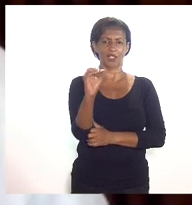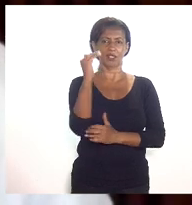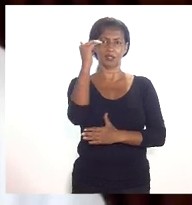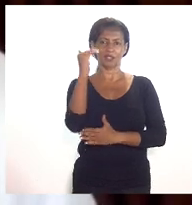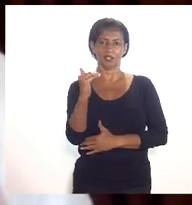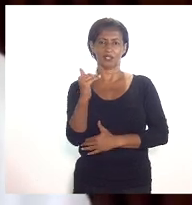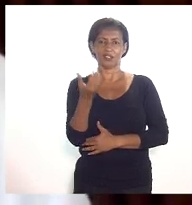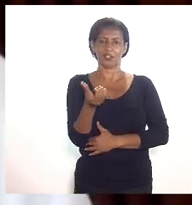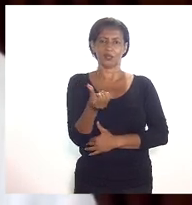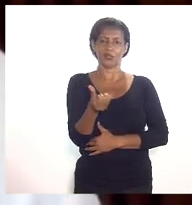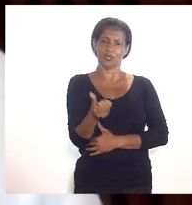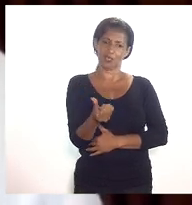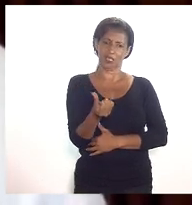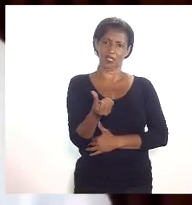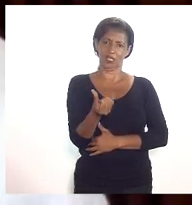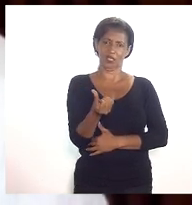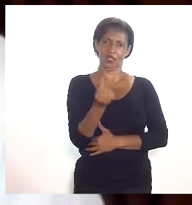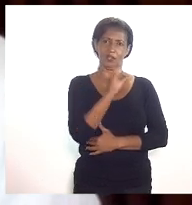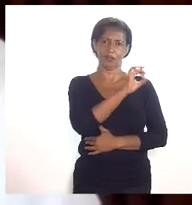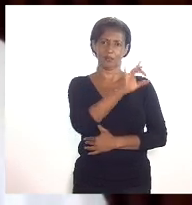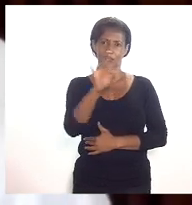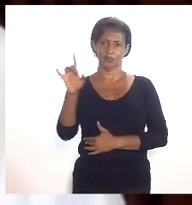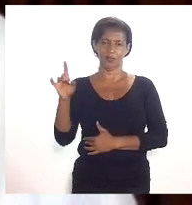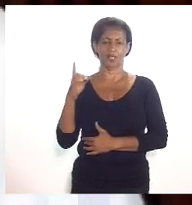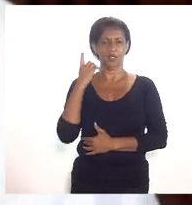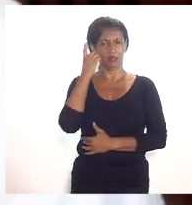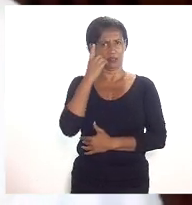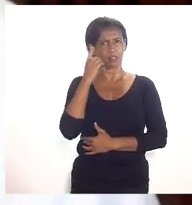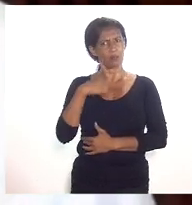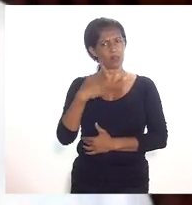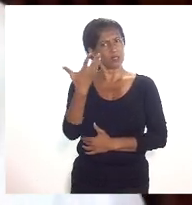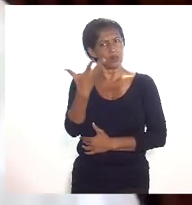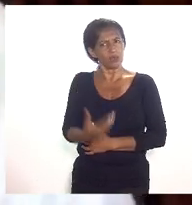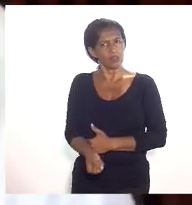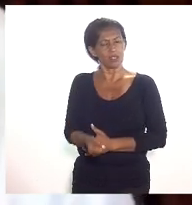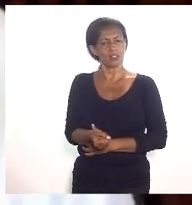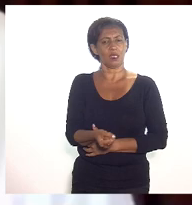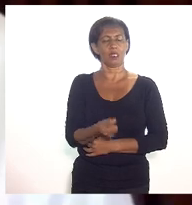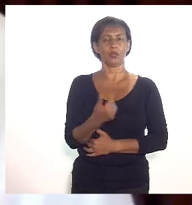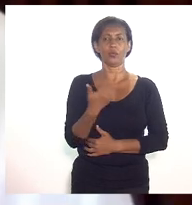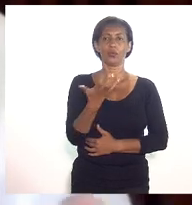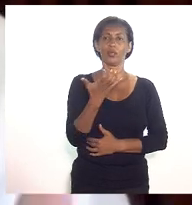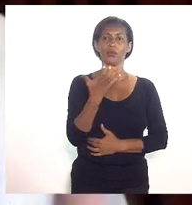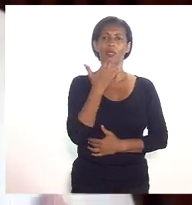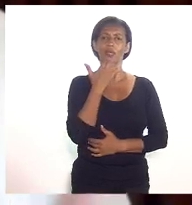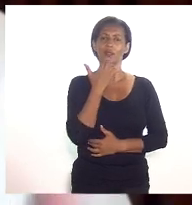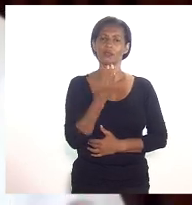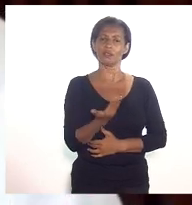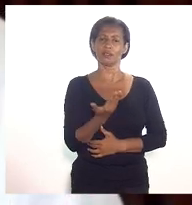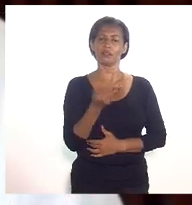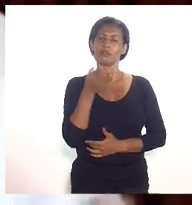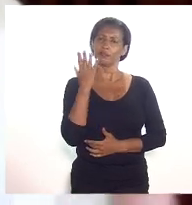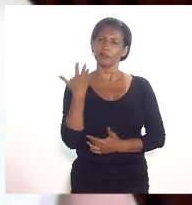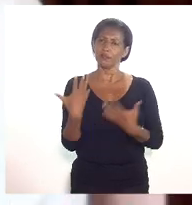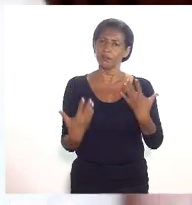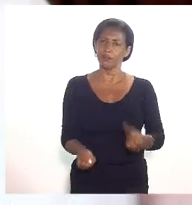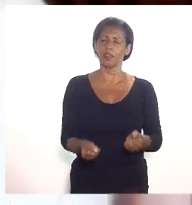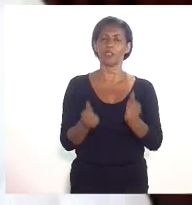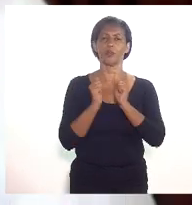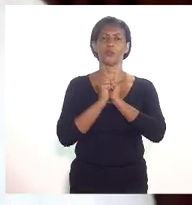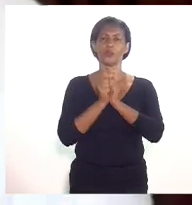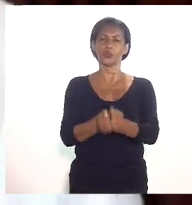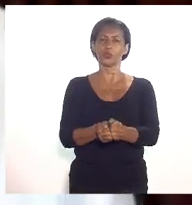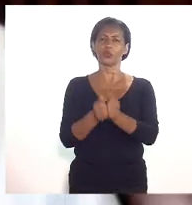6. Então a gente já diminuiu o número, mas eu acolho e assim, o que eu quero propor é vamos tentar manter dentro